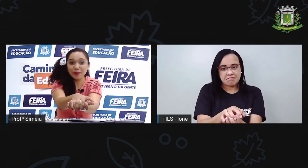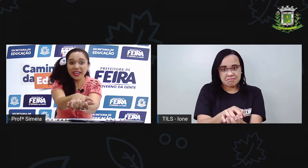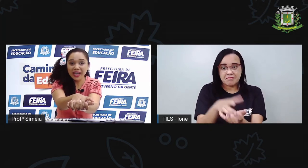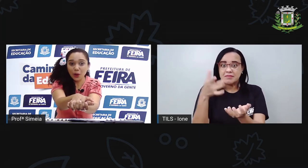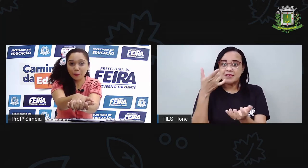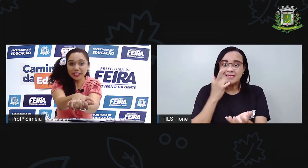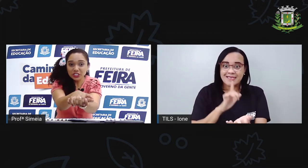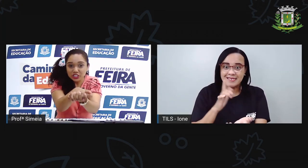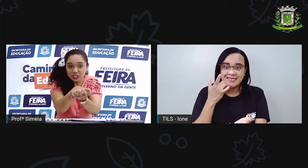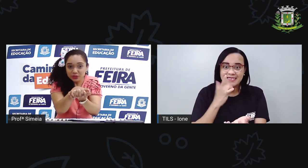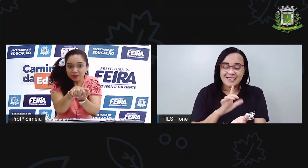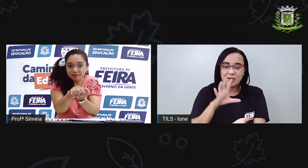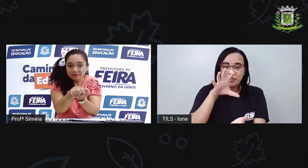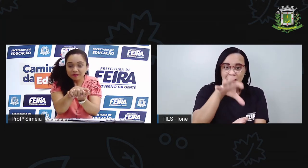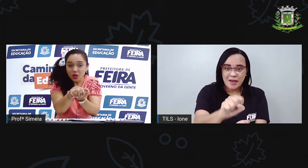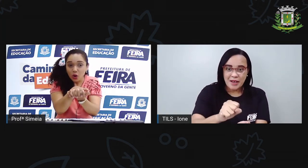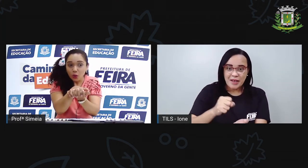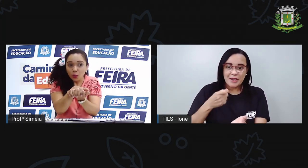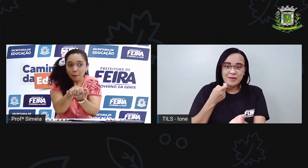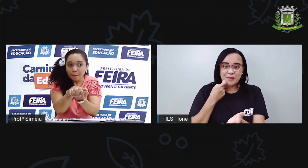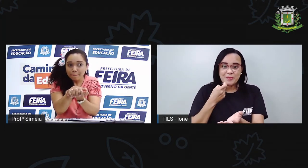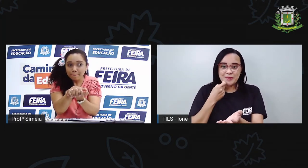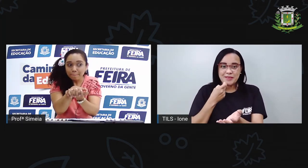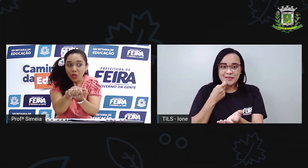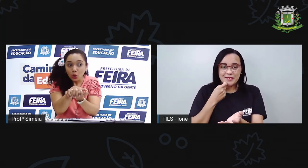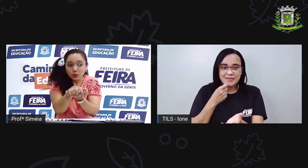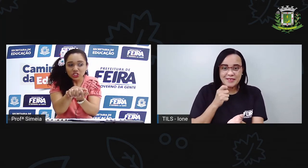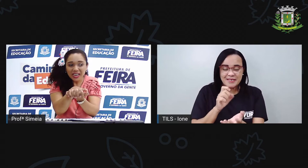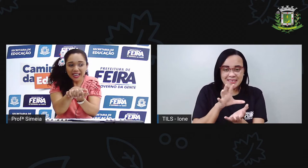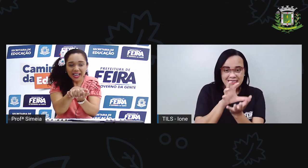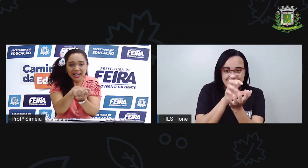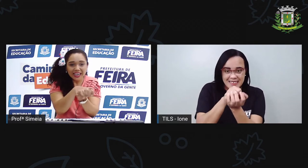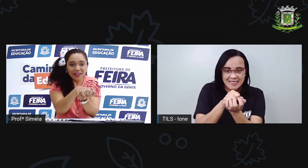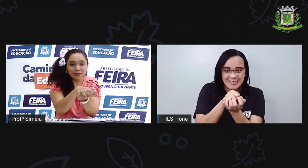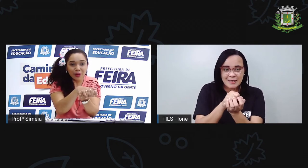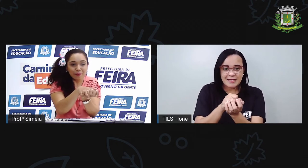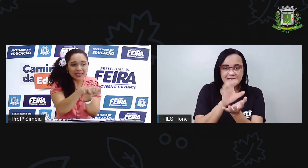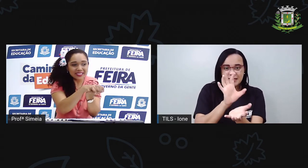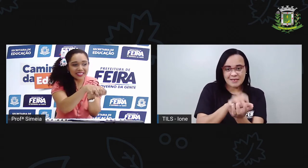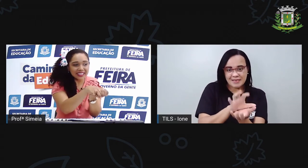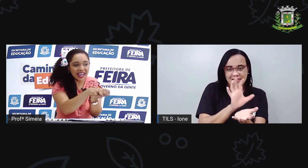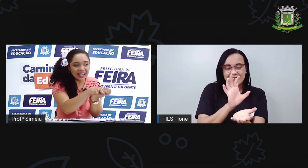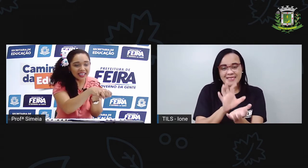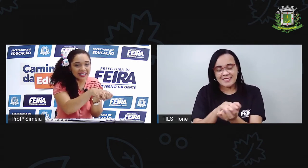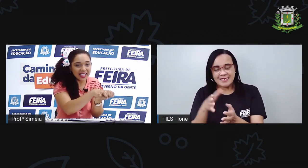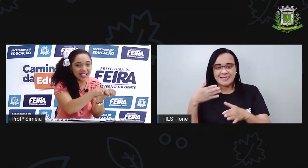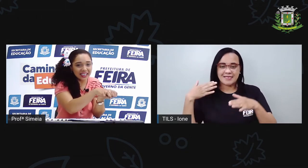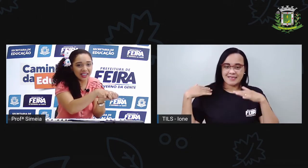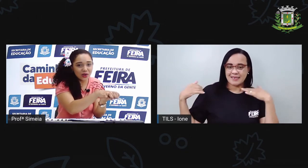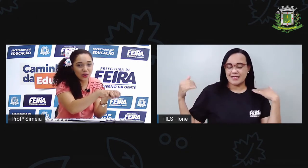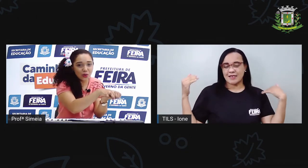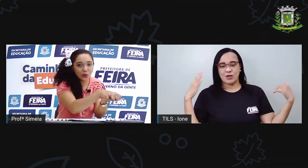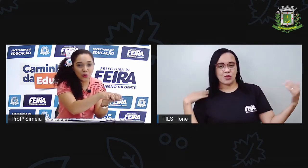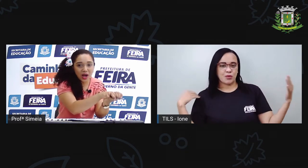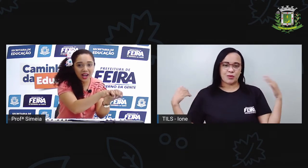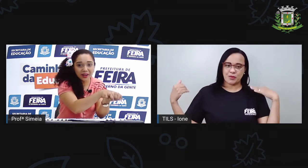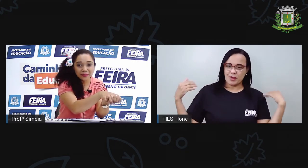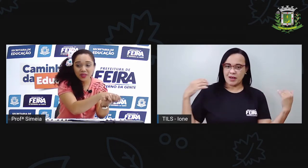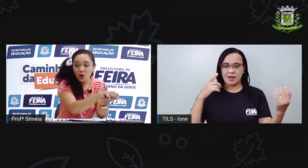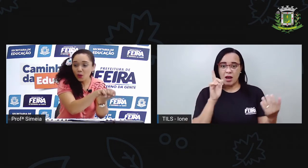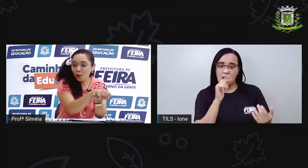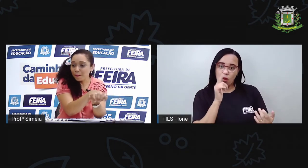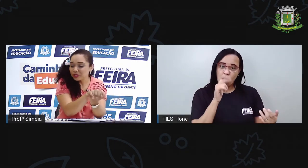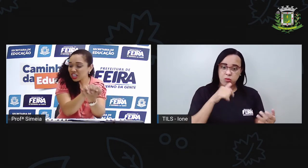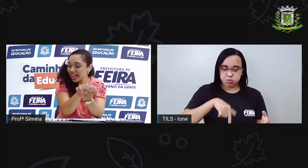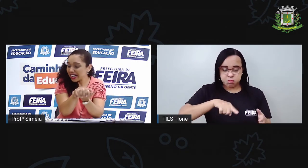conseguiu pegar o peixinho o jacaré foi passear lá na lagoa